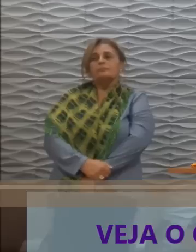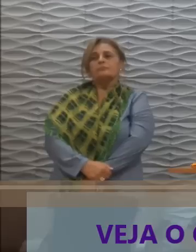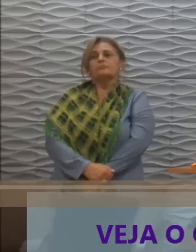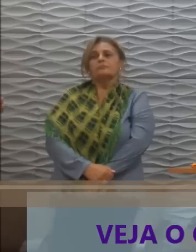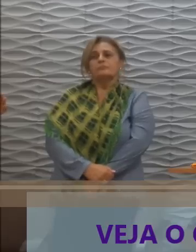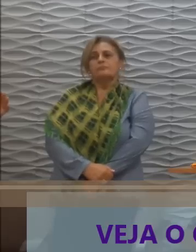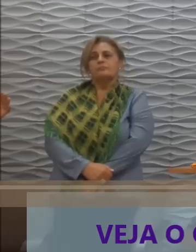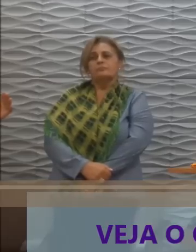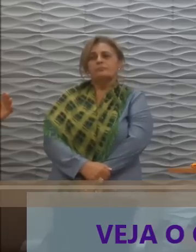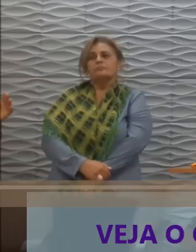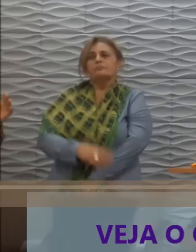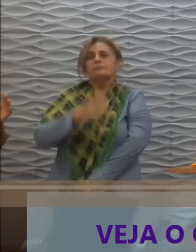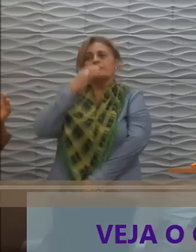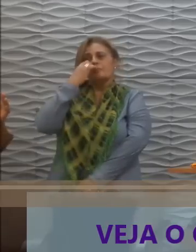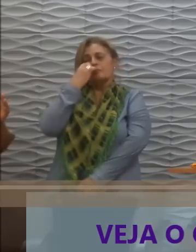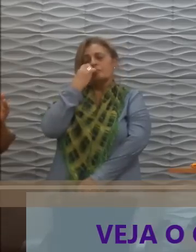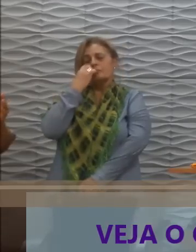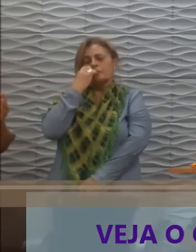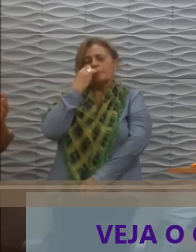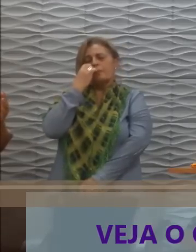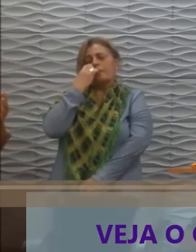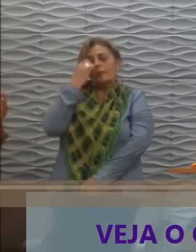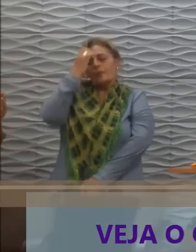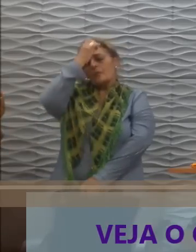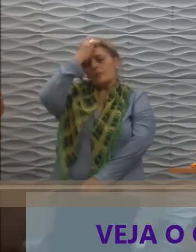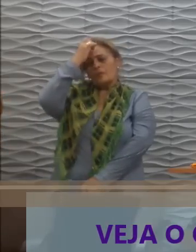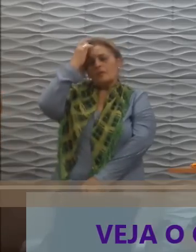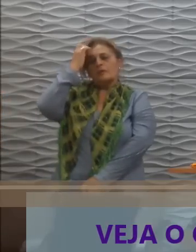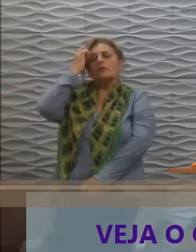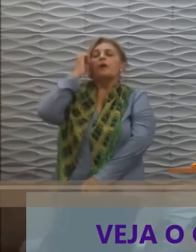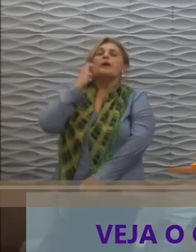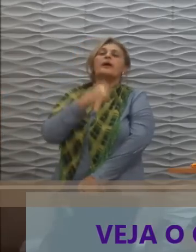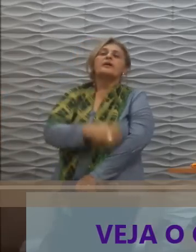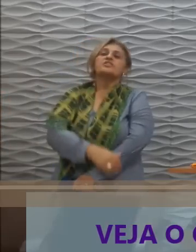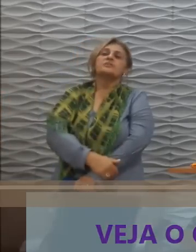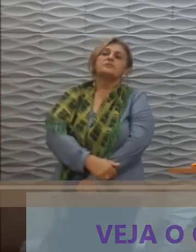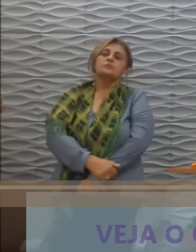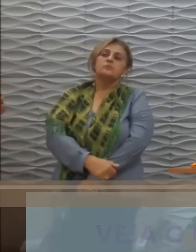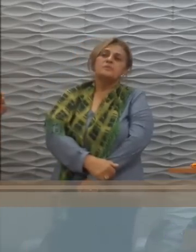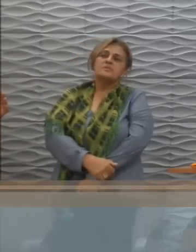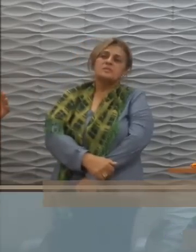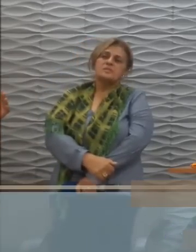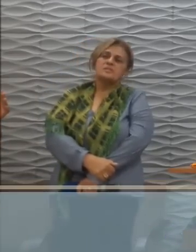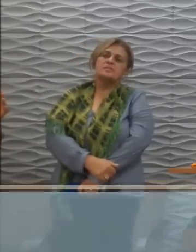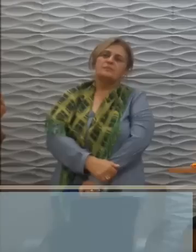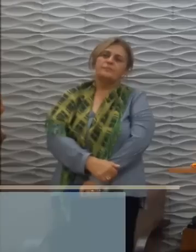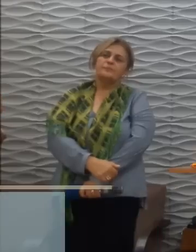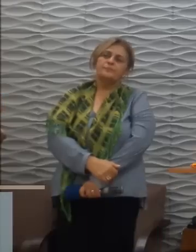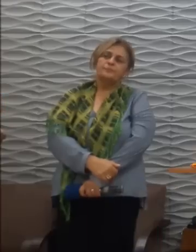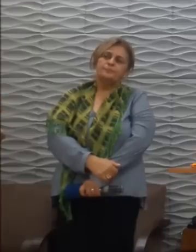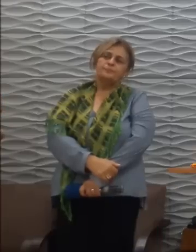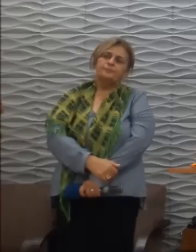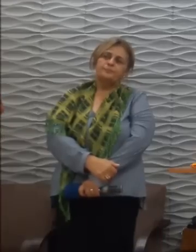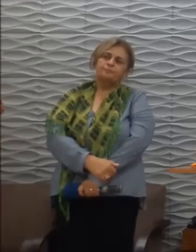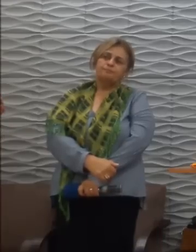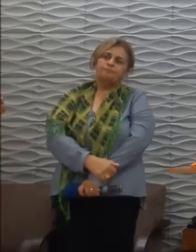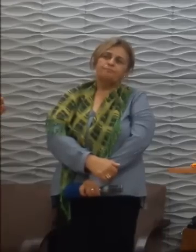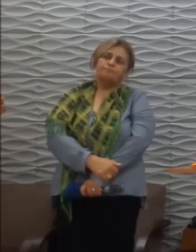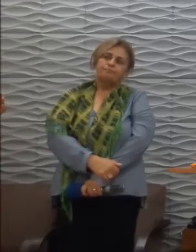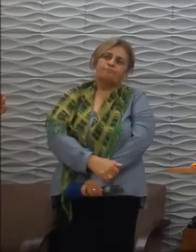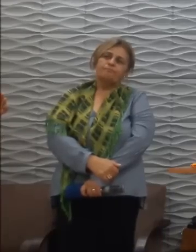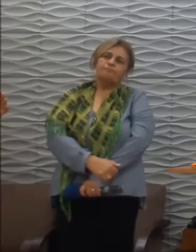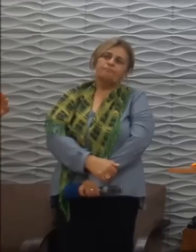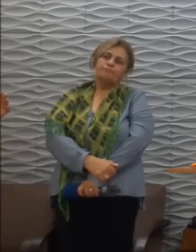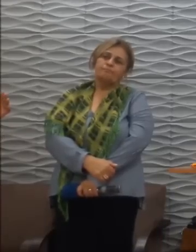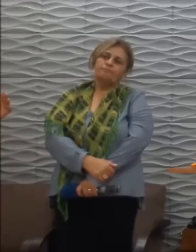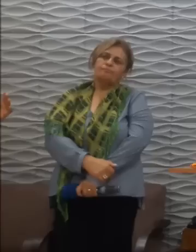do céu. Tenha unidade mais ainda, em nome de Jesus. Que não viemos, Pai amado, ser uma